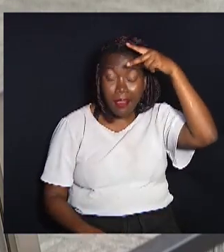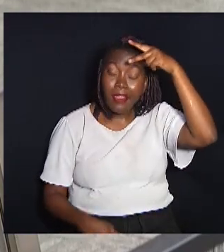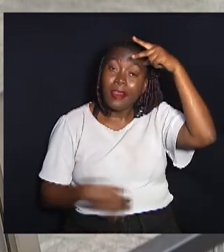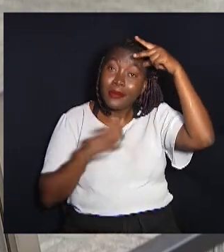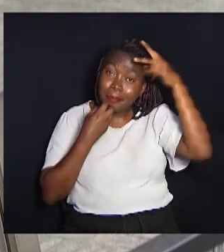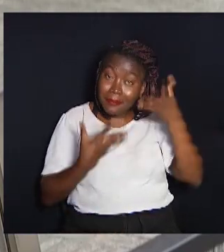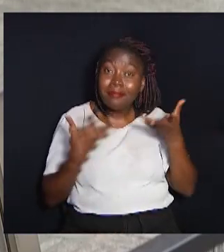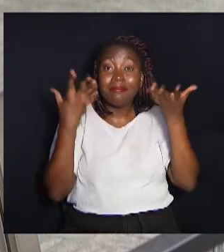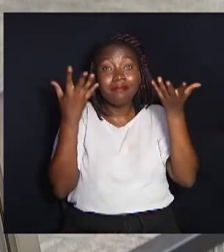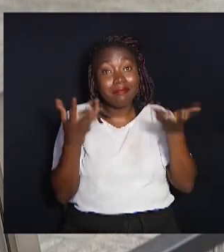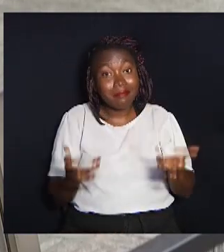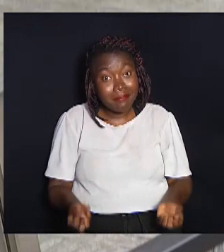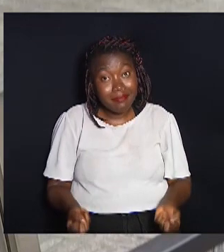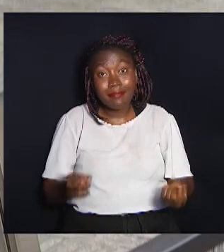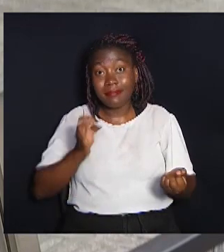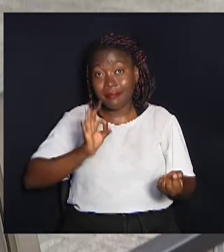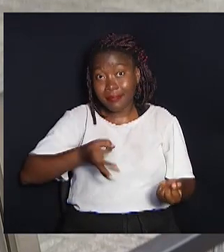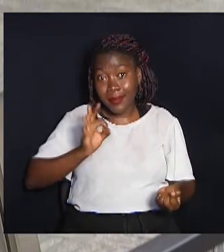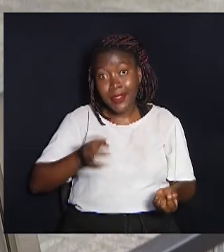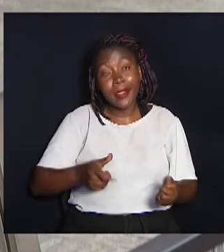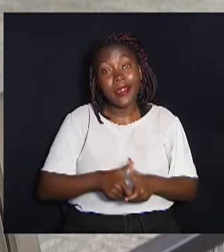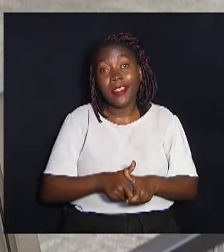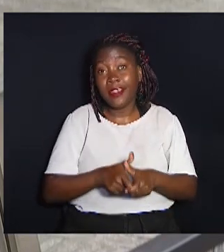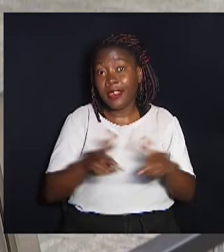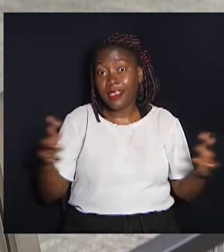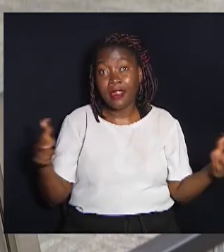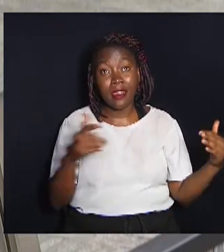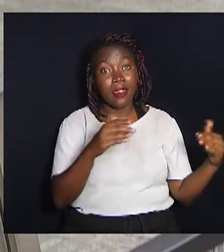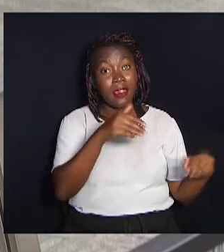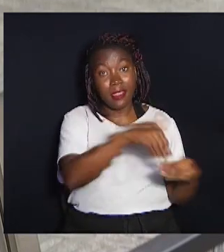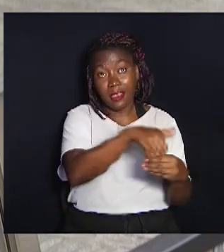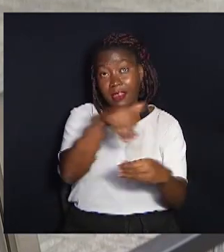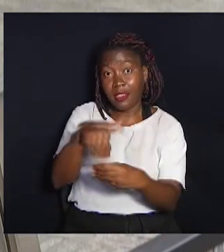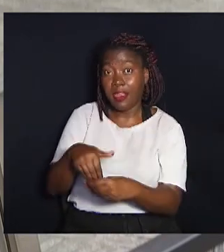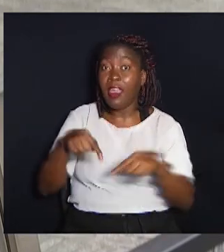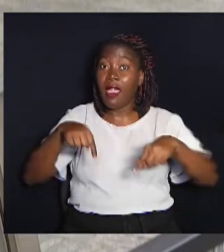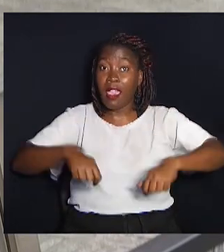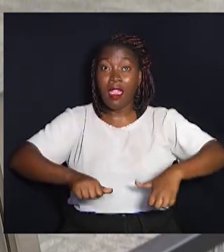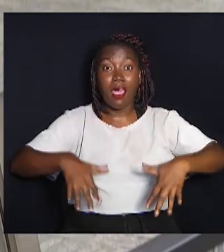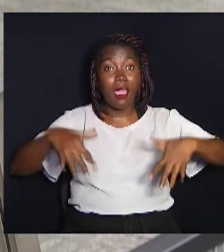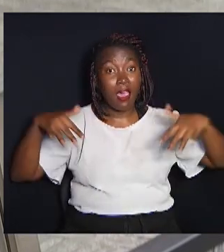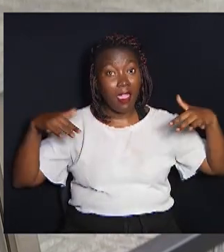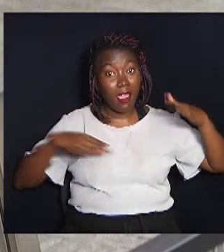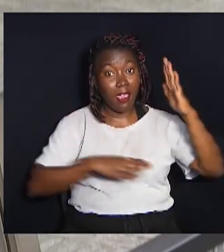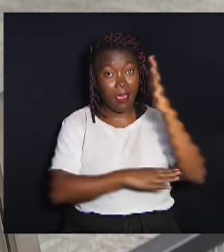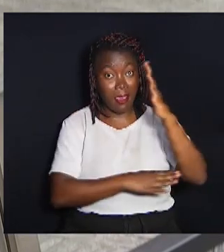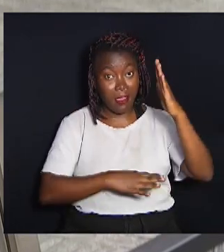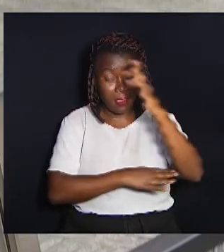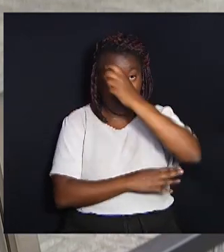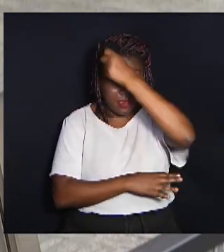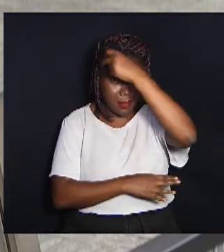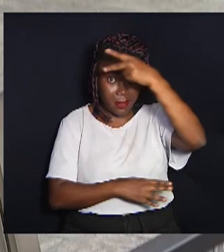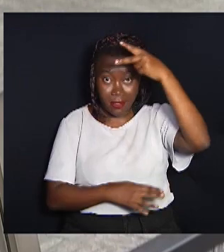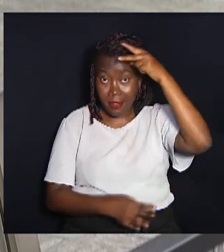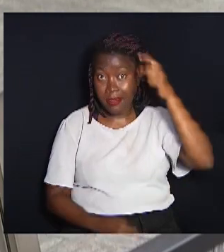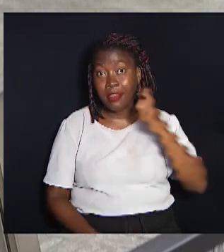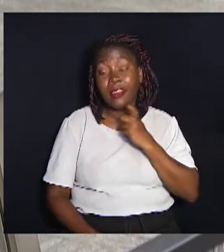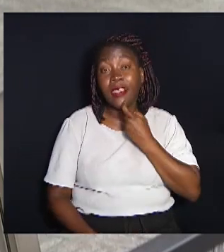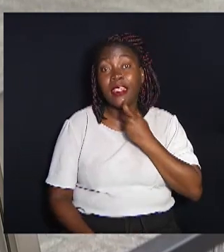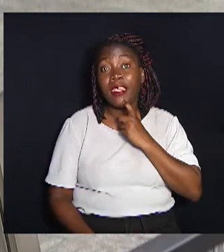foi aprovado, não é, com maioria dos votos aqui no plenário da Câmara Municipal de